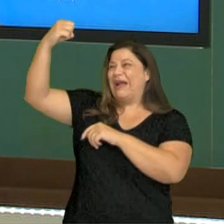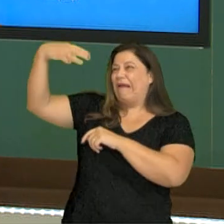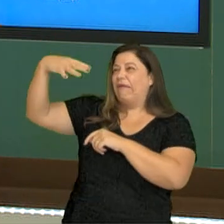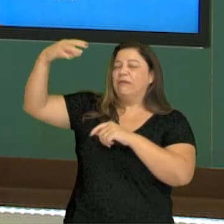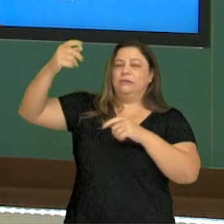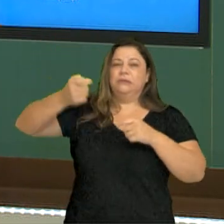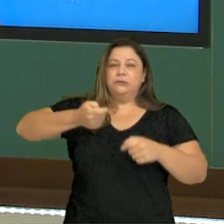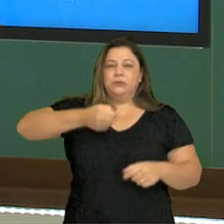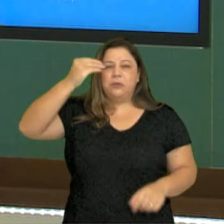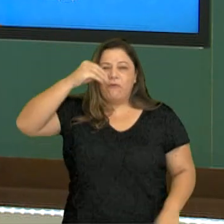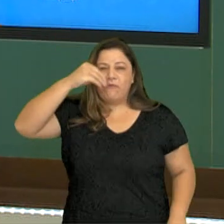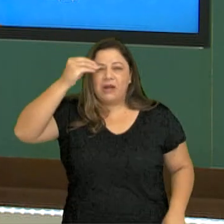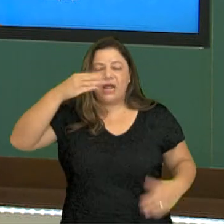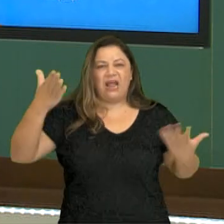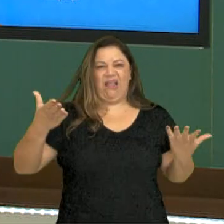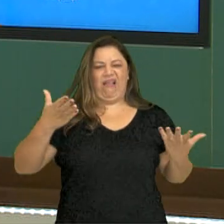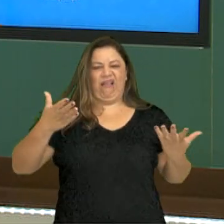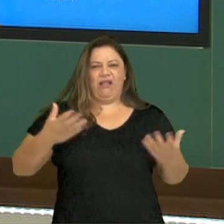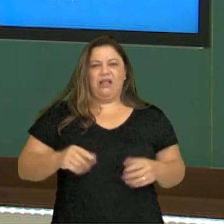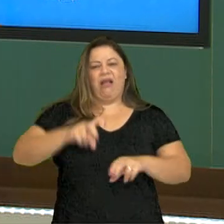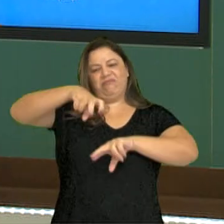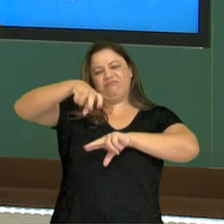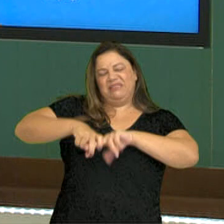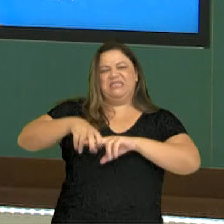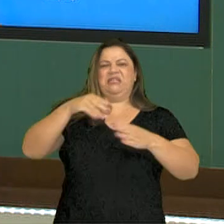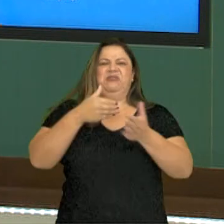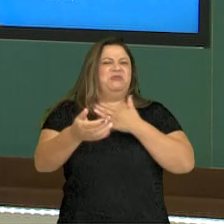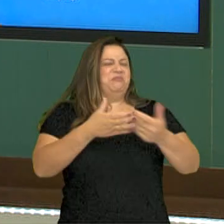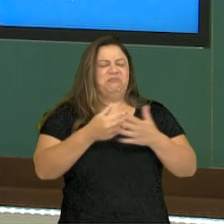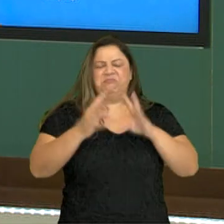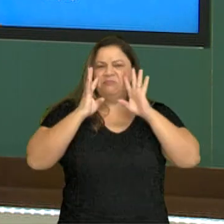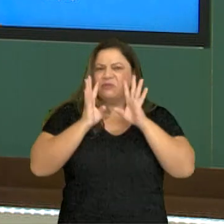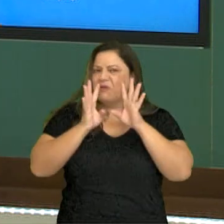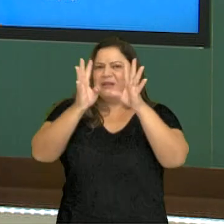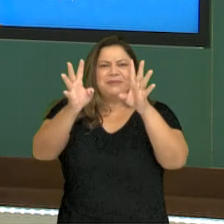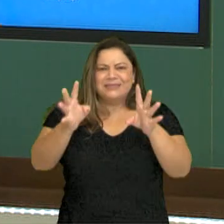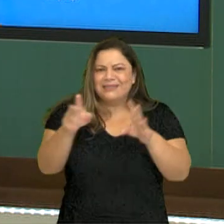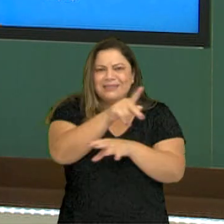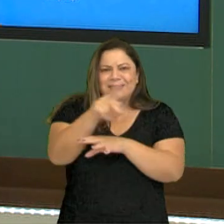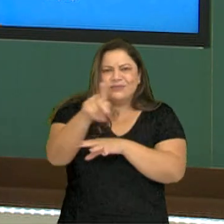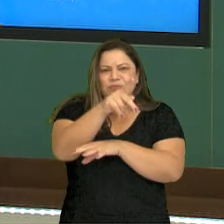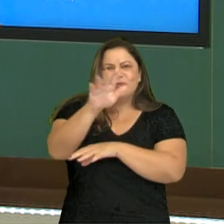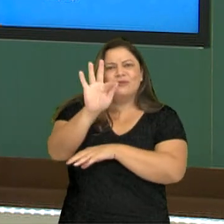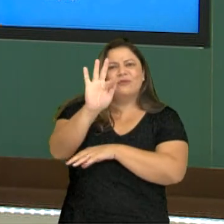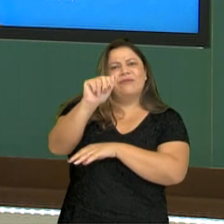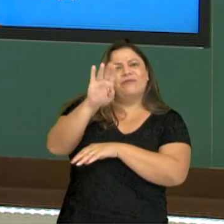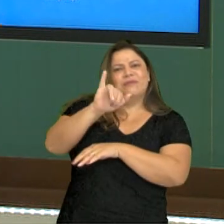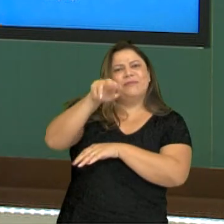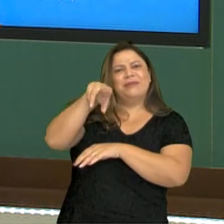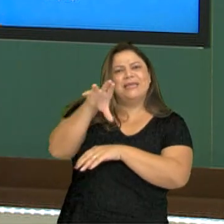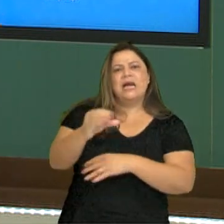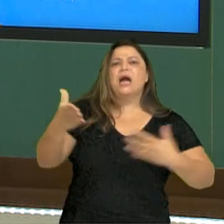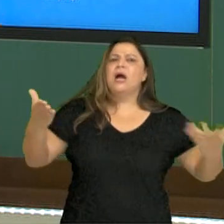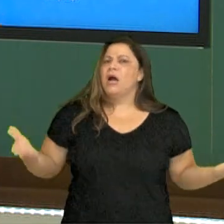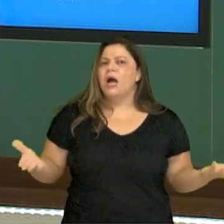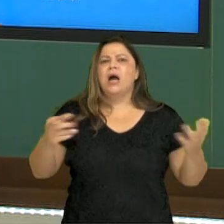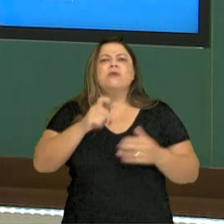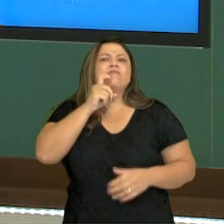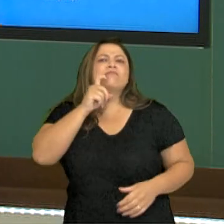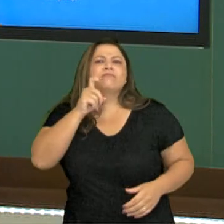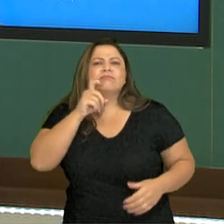barulho, você sentado de qualquer jeito, você não vai prestar atenção no Fabiano, não vai conseguir ouvir o Fabiano direito.